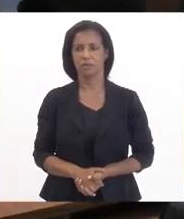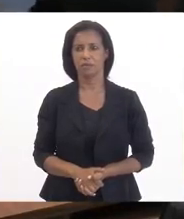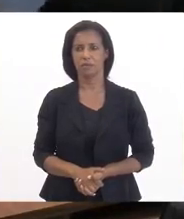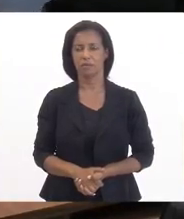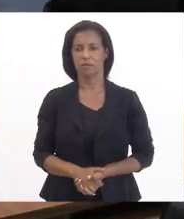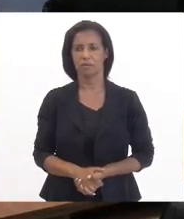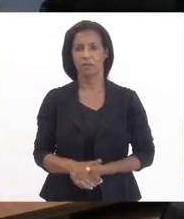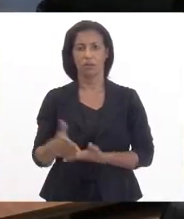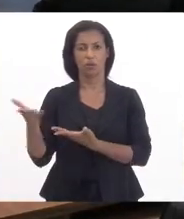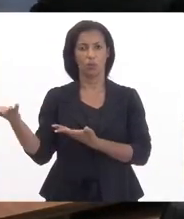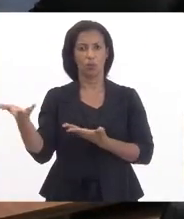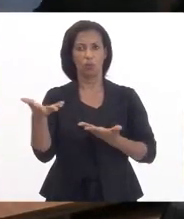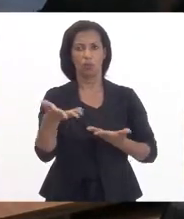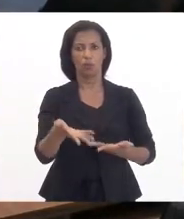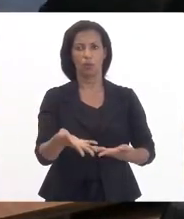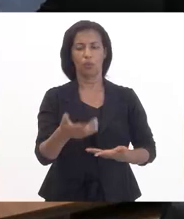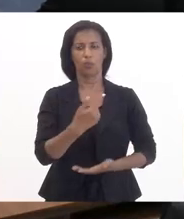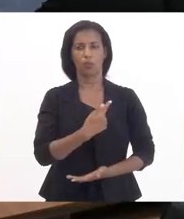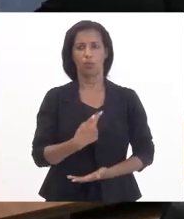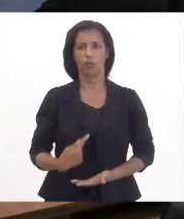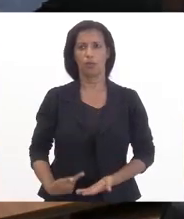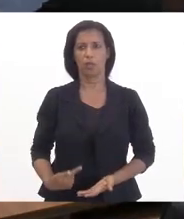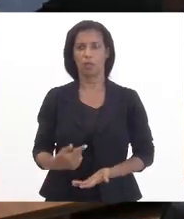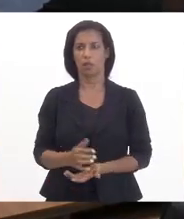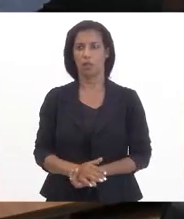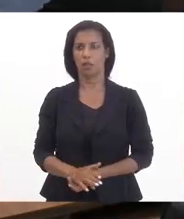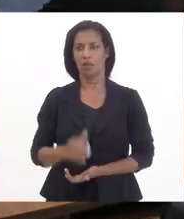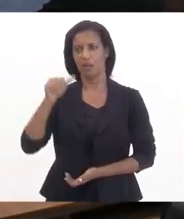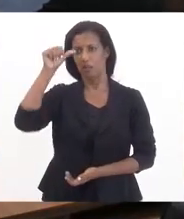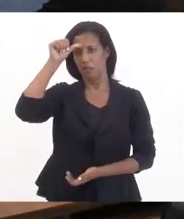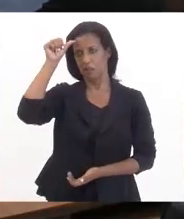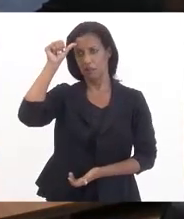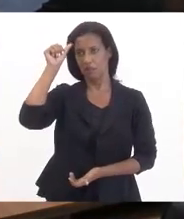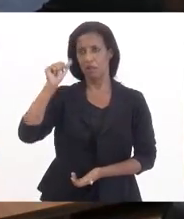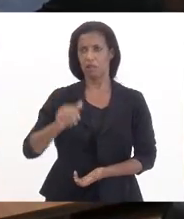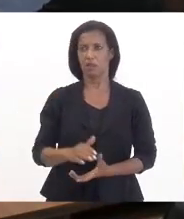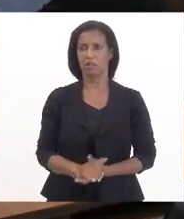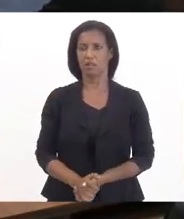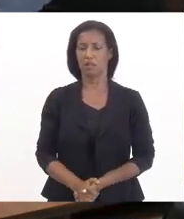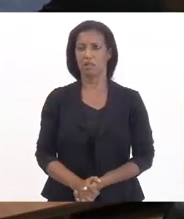Passar a palavra para o governador Cláudio Castro.